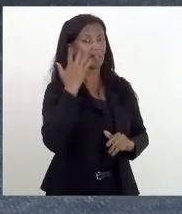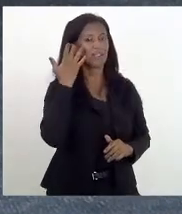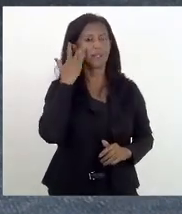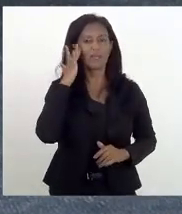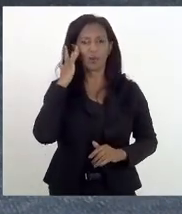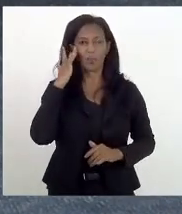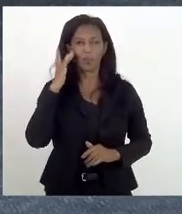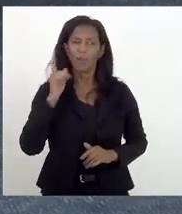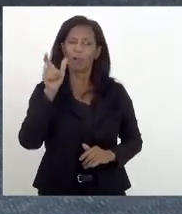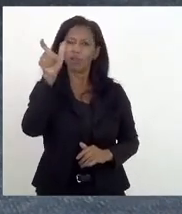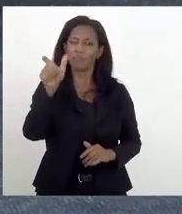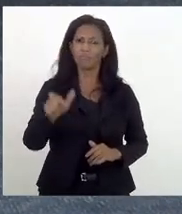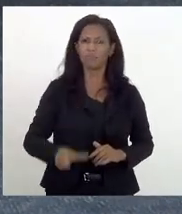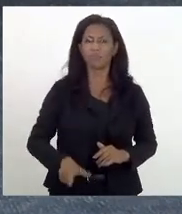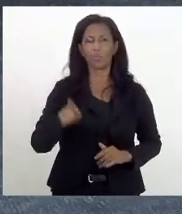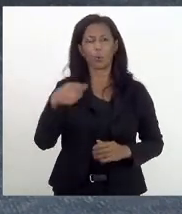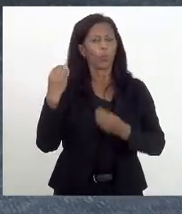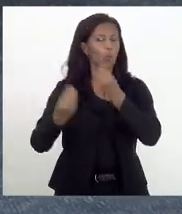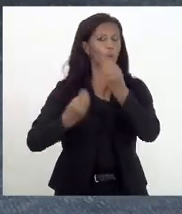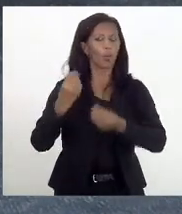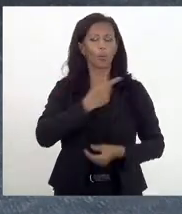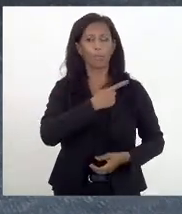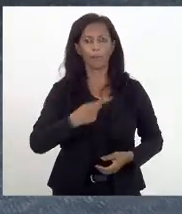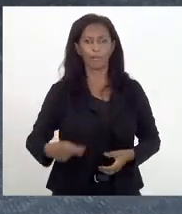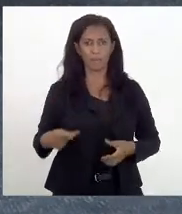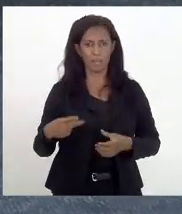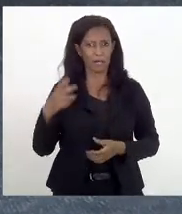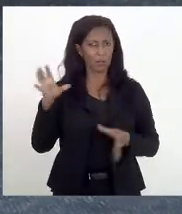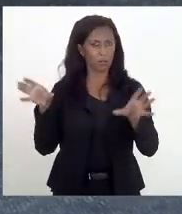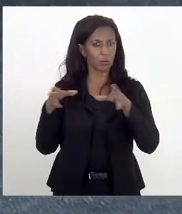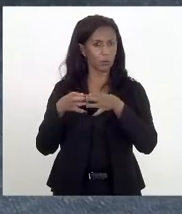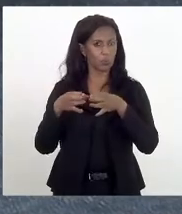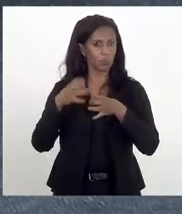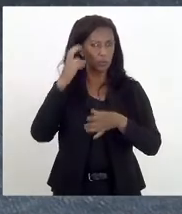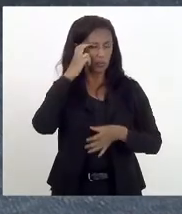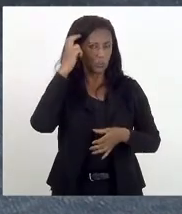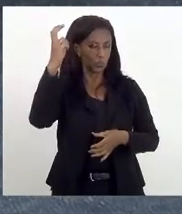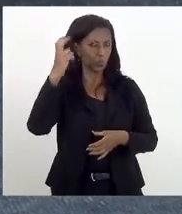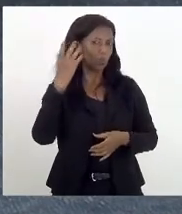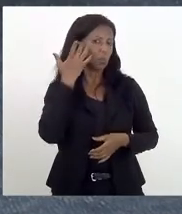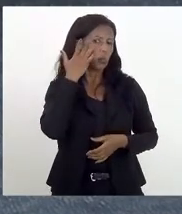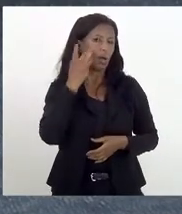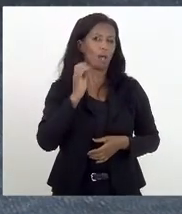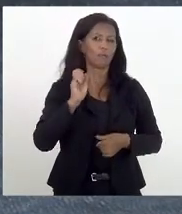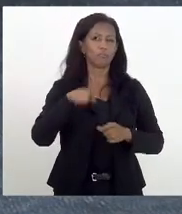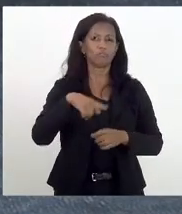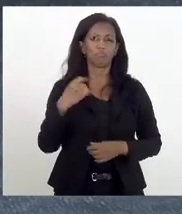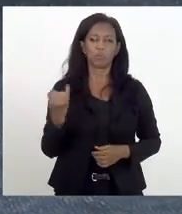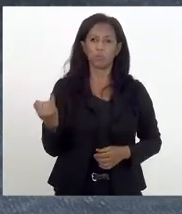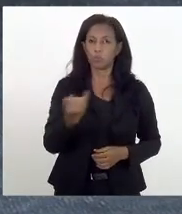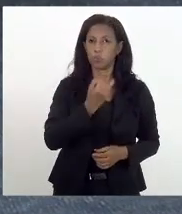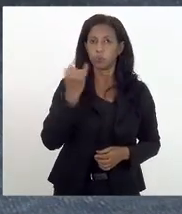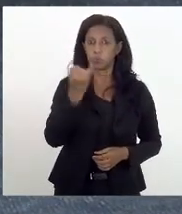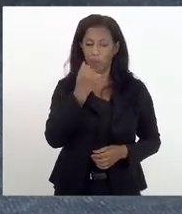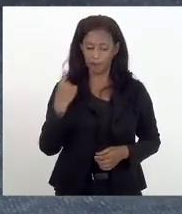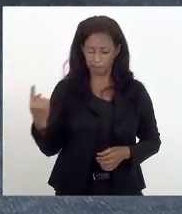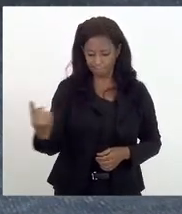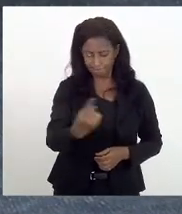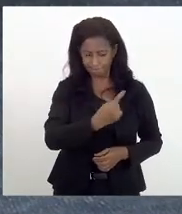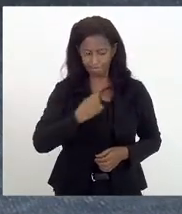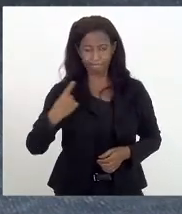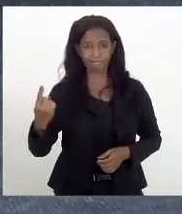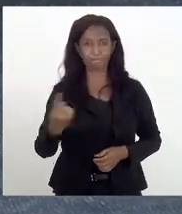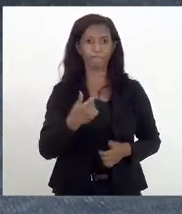vossa excelência como presidente da Comissão de Cultura acho que seria muito oportuno que nós